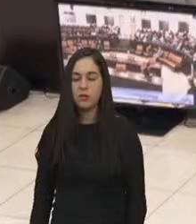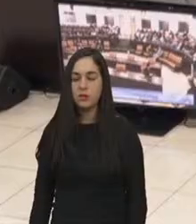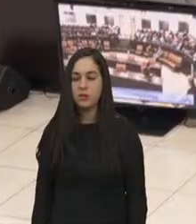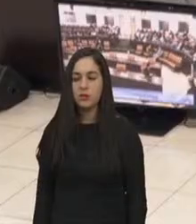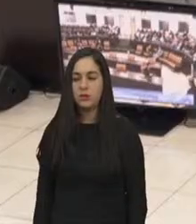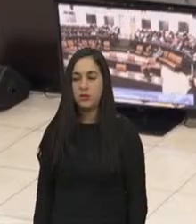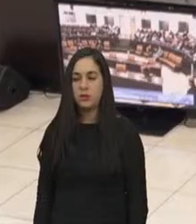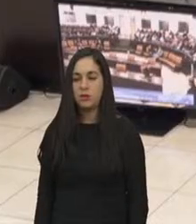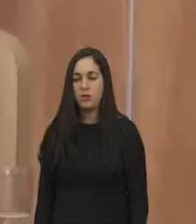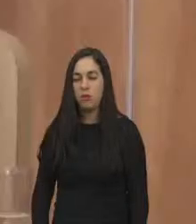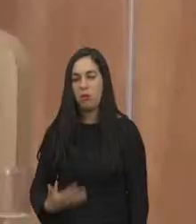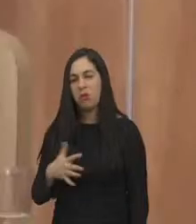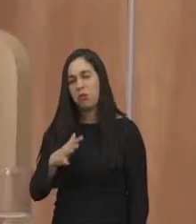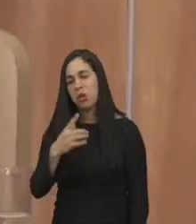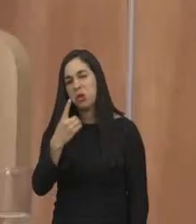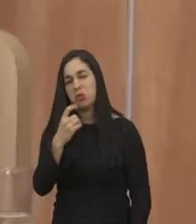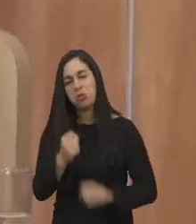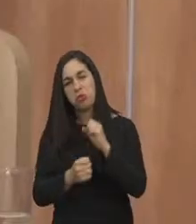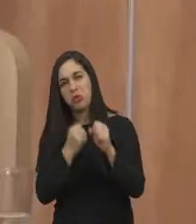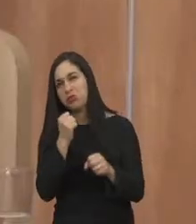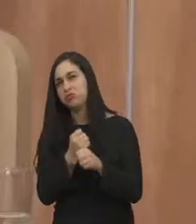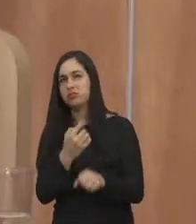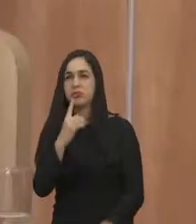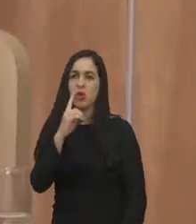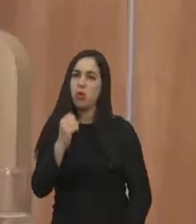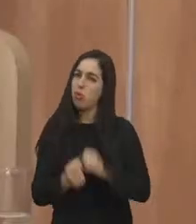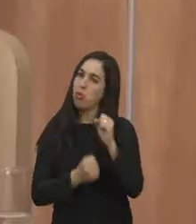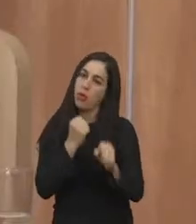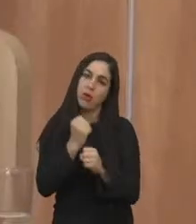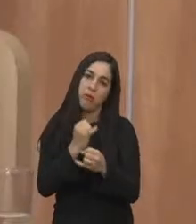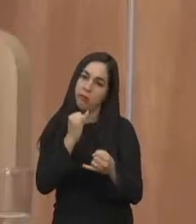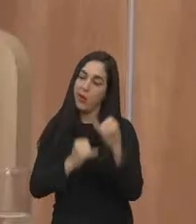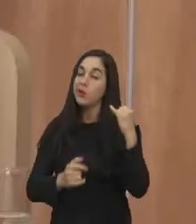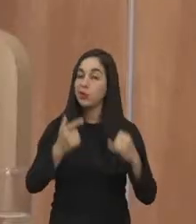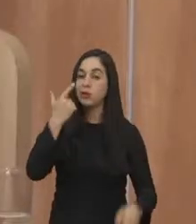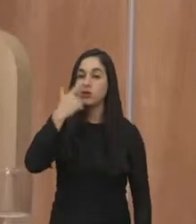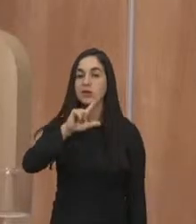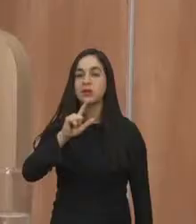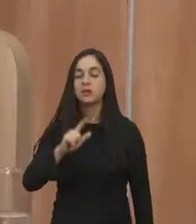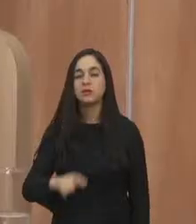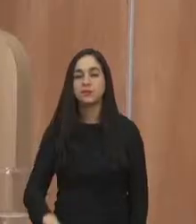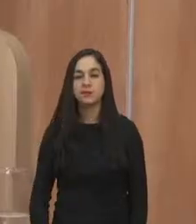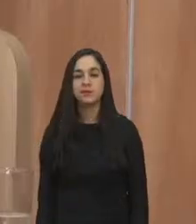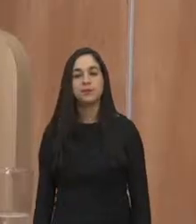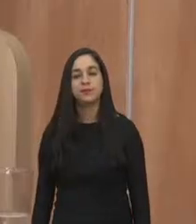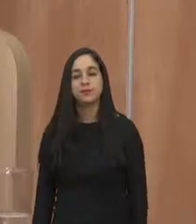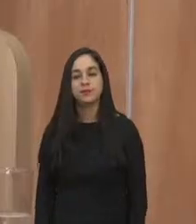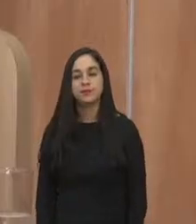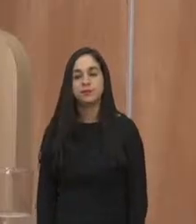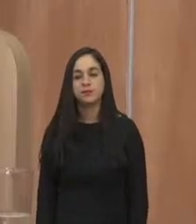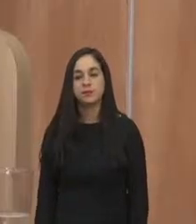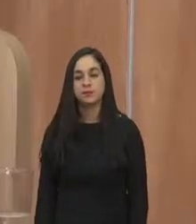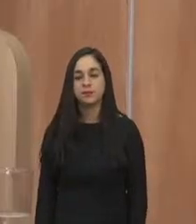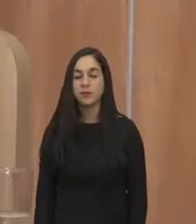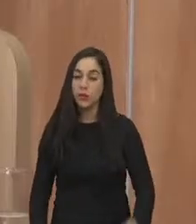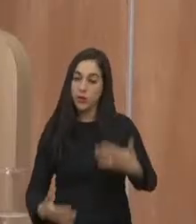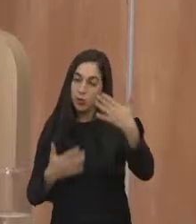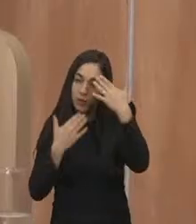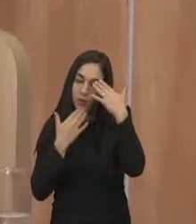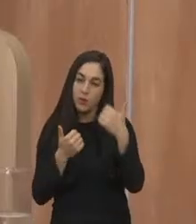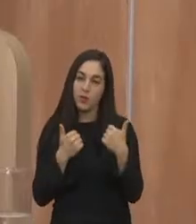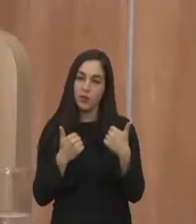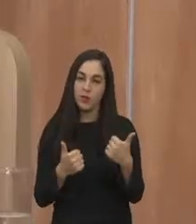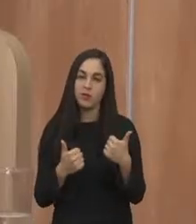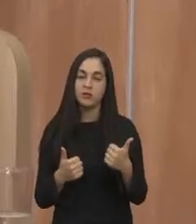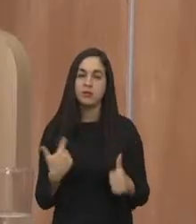Acho que mais um ano e meio aí para a gente submeter, eu acho, né? Tá bom. É mais ou